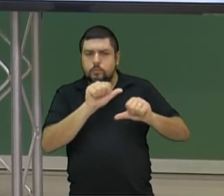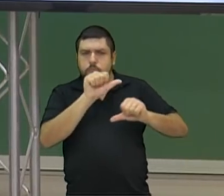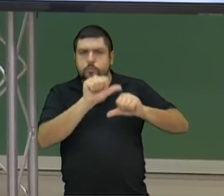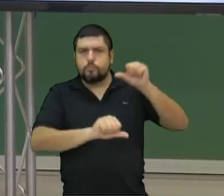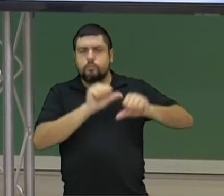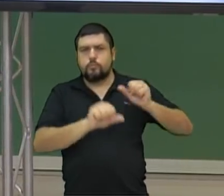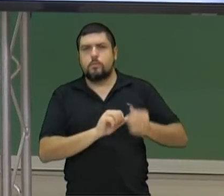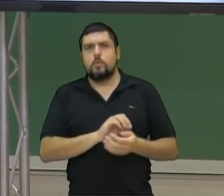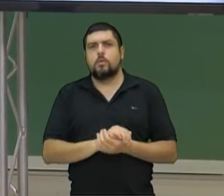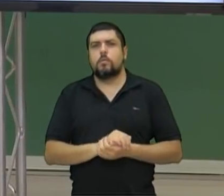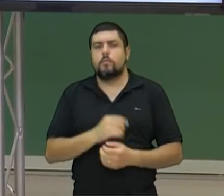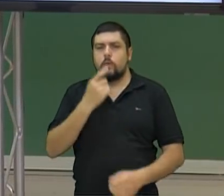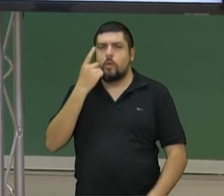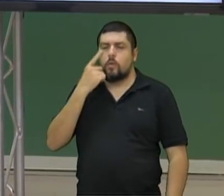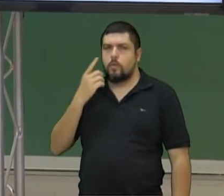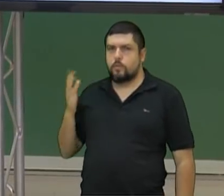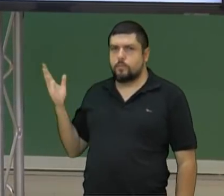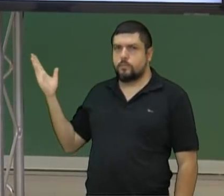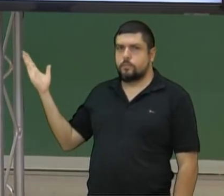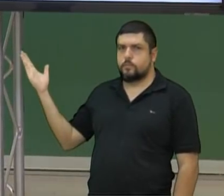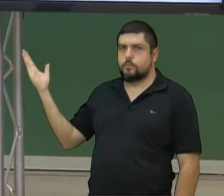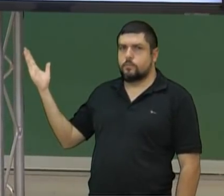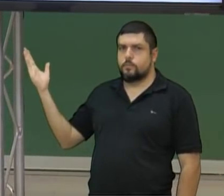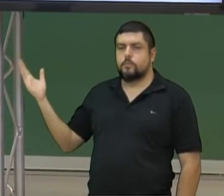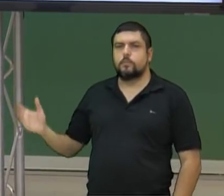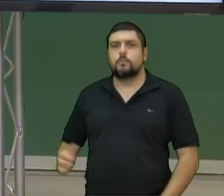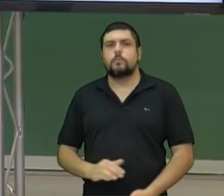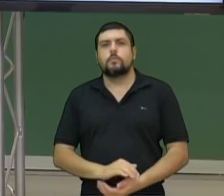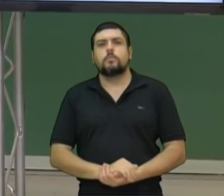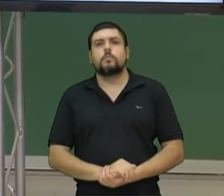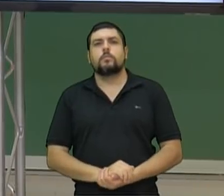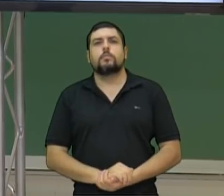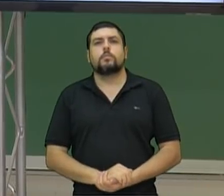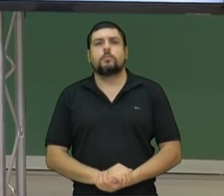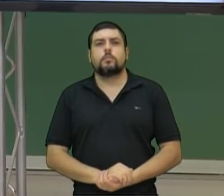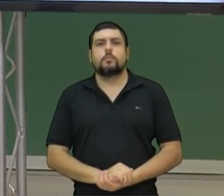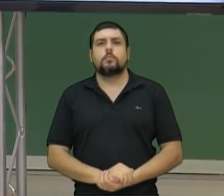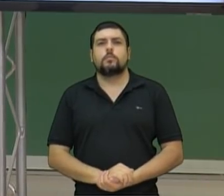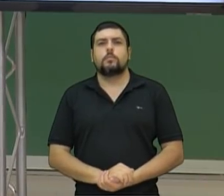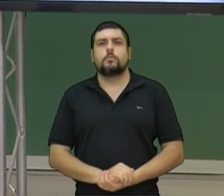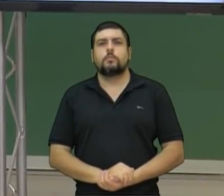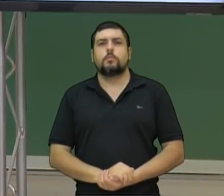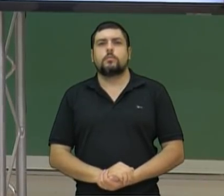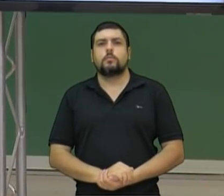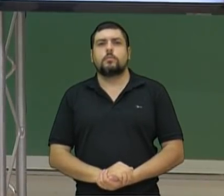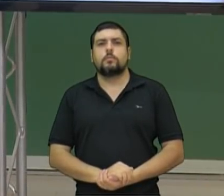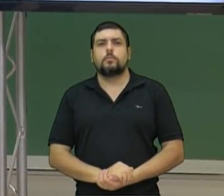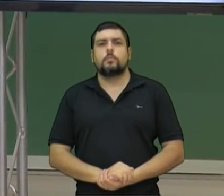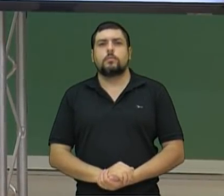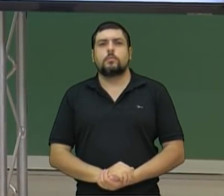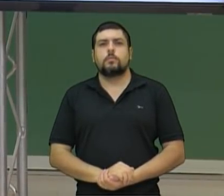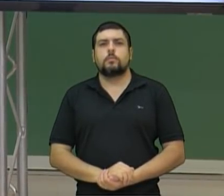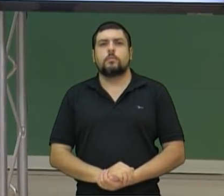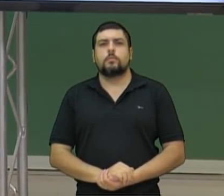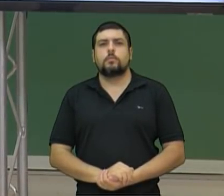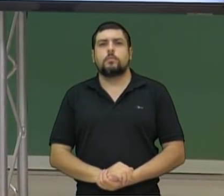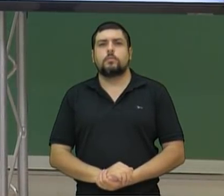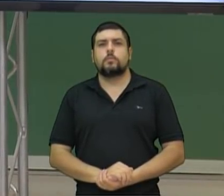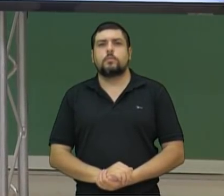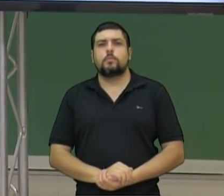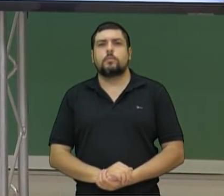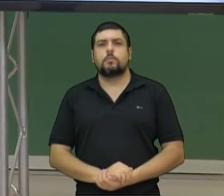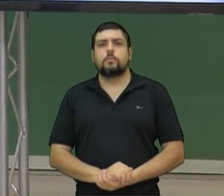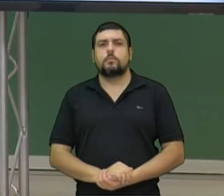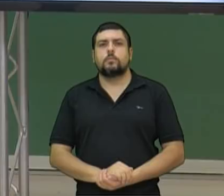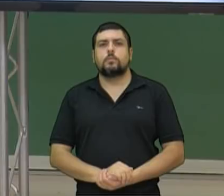F de x é ela mesma, se ela for maior ou igual a zero, ou menos ela, se isso for menor que zero, se x mais 1 for